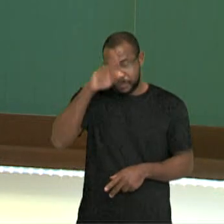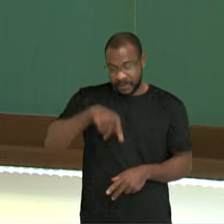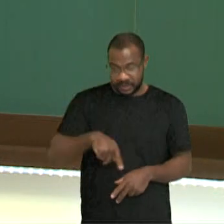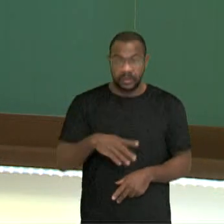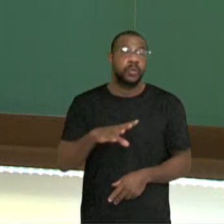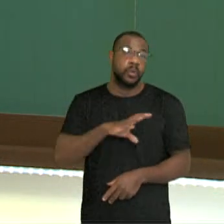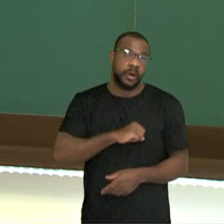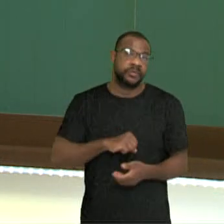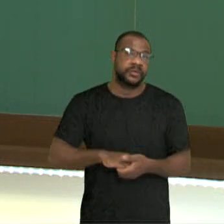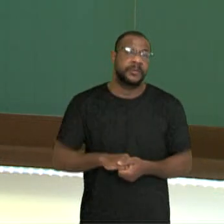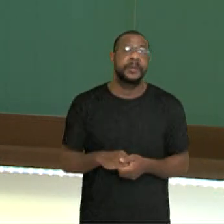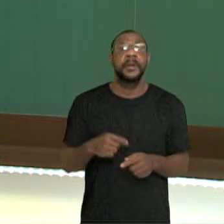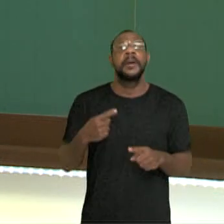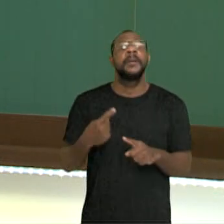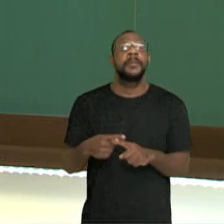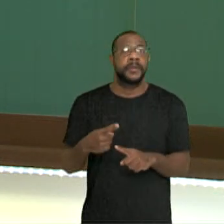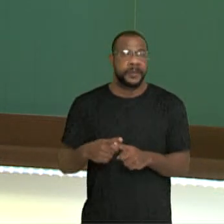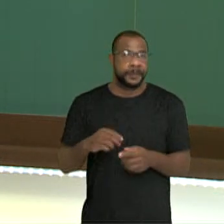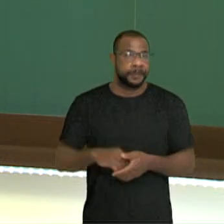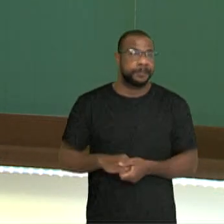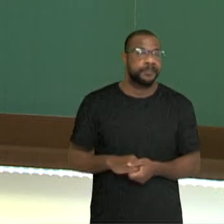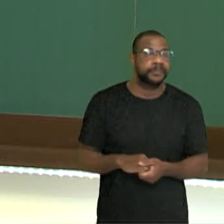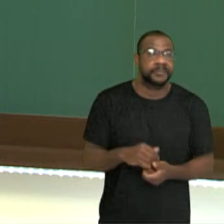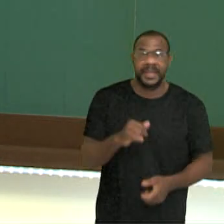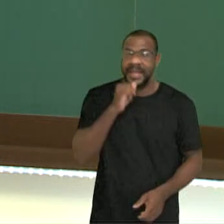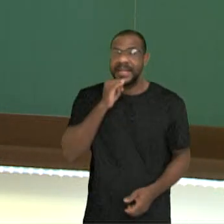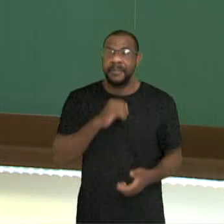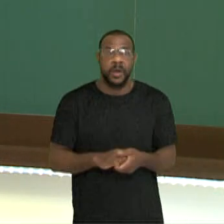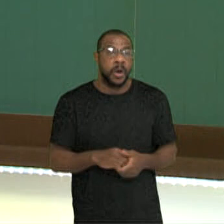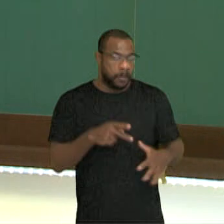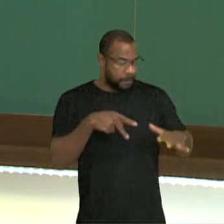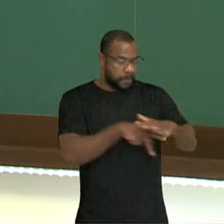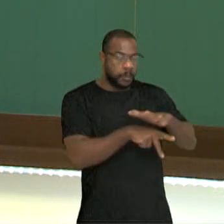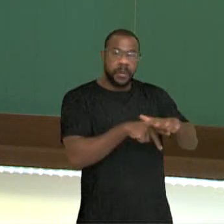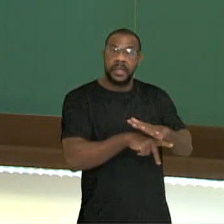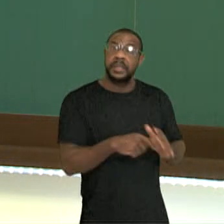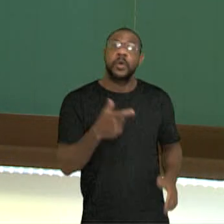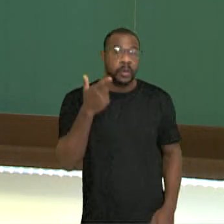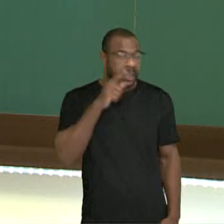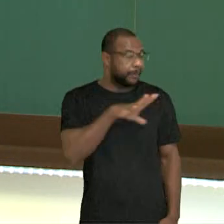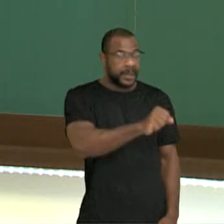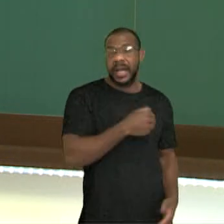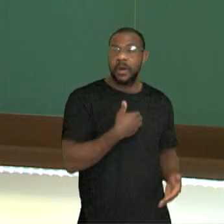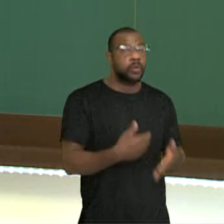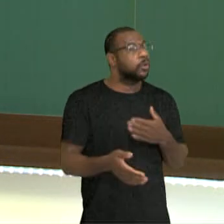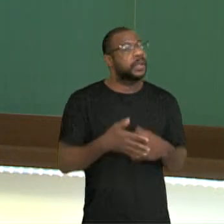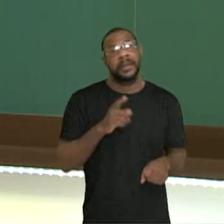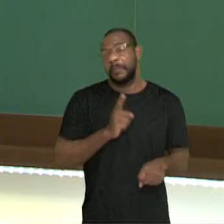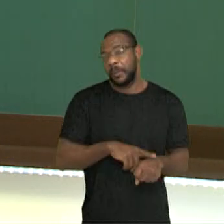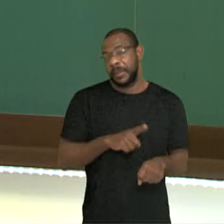alta liquidez. O que significa liquidez? Eu consigo sacar a qualquer momento,